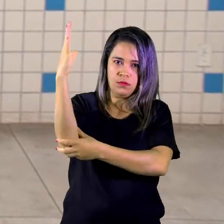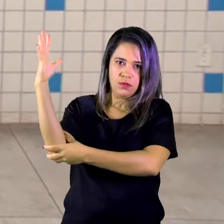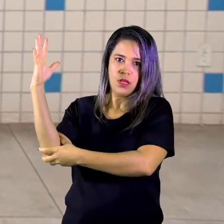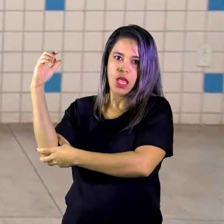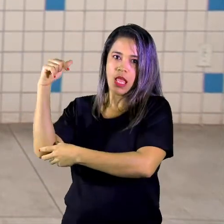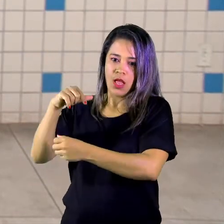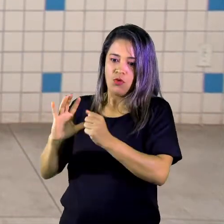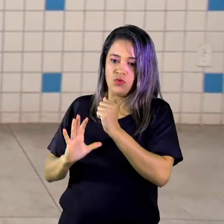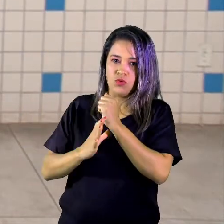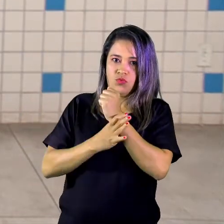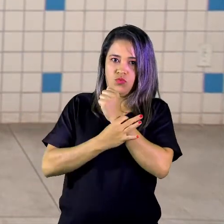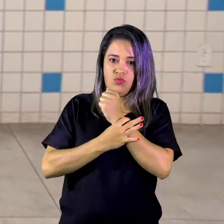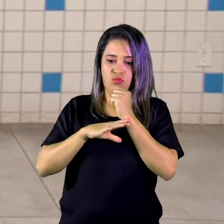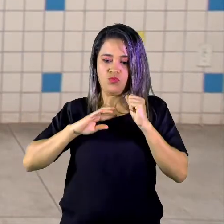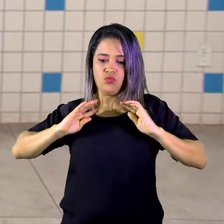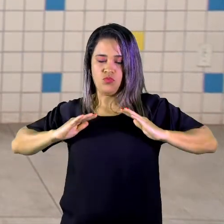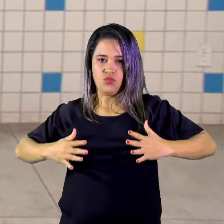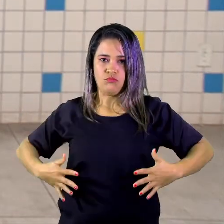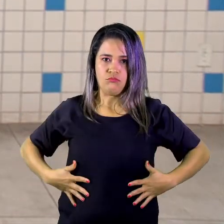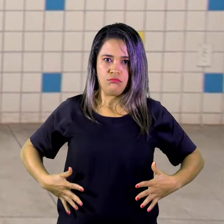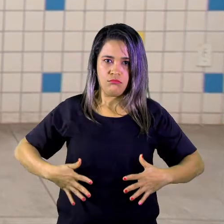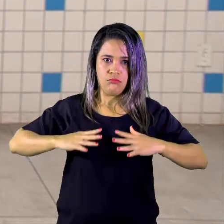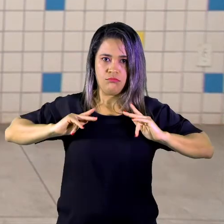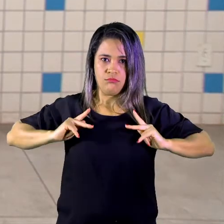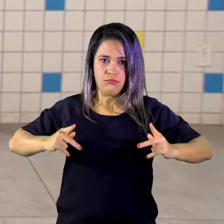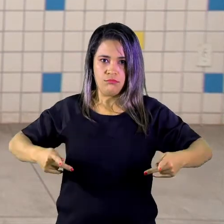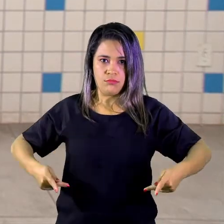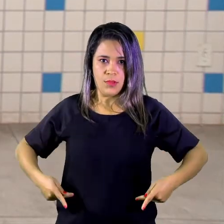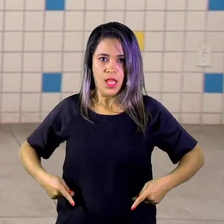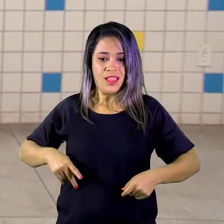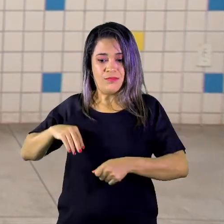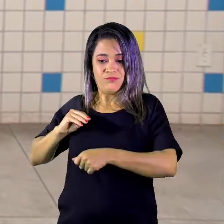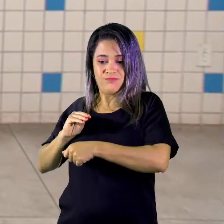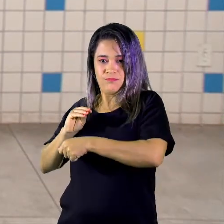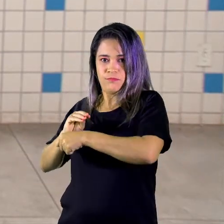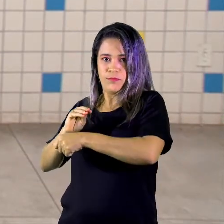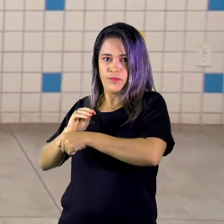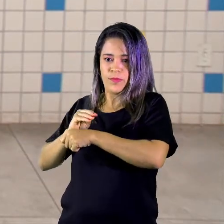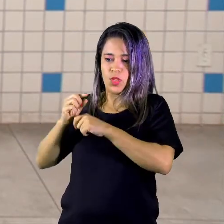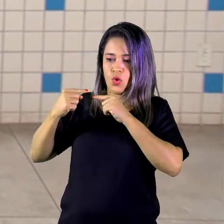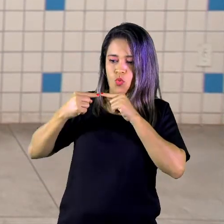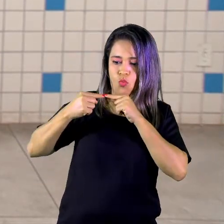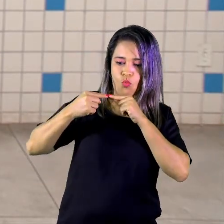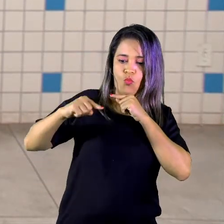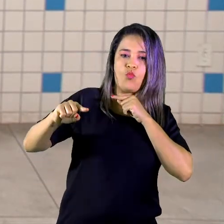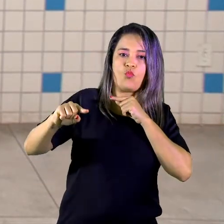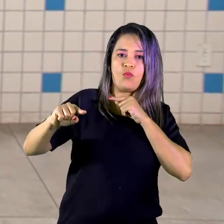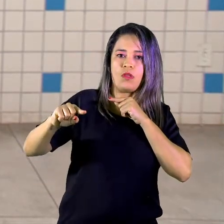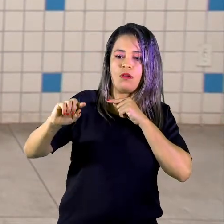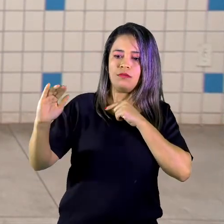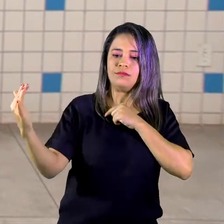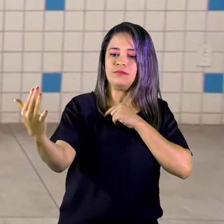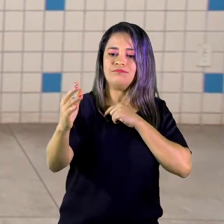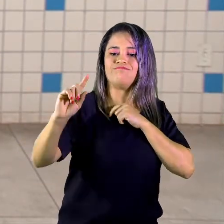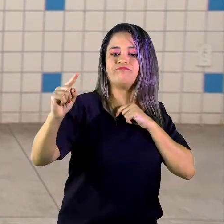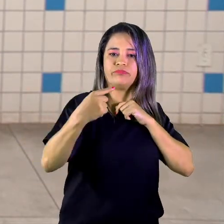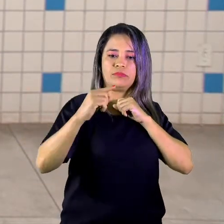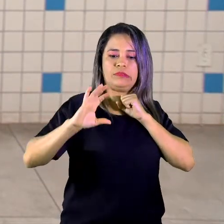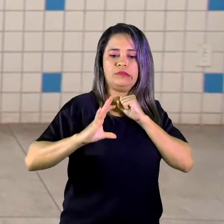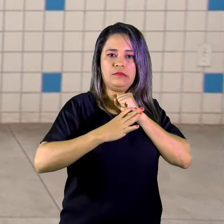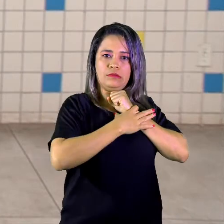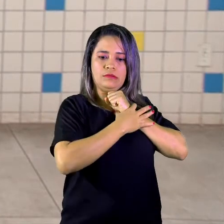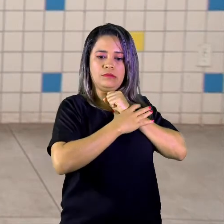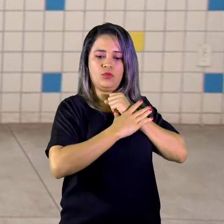sistema imunitário, que é especializado na proteção contra esses agentes externos. Ele é capaz